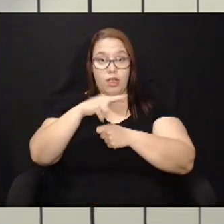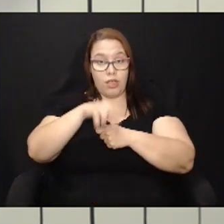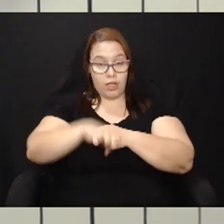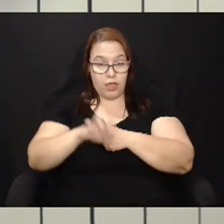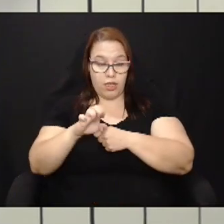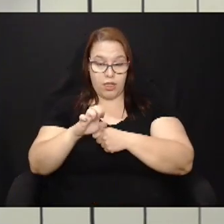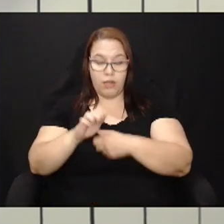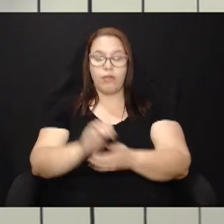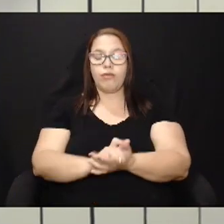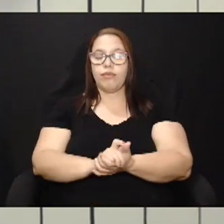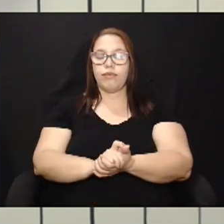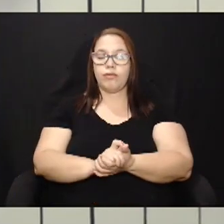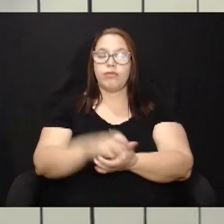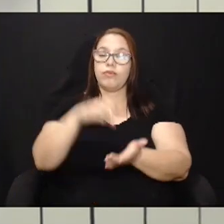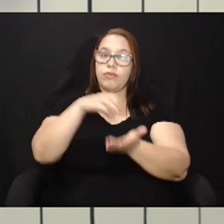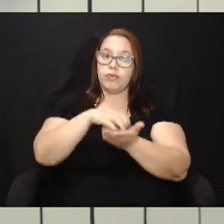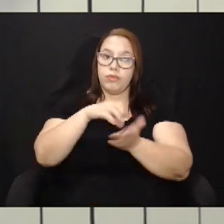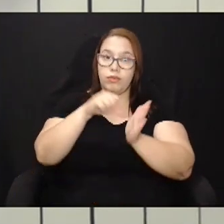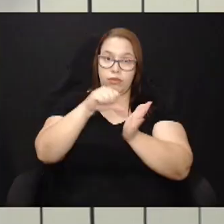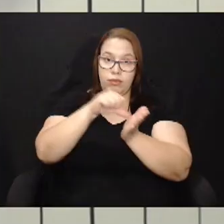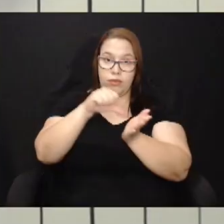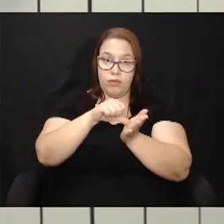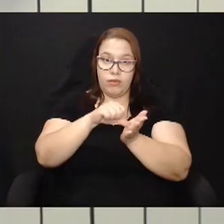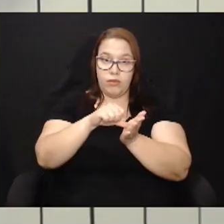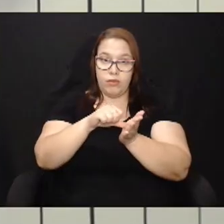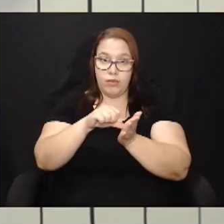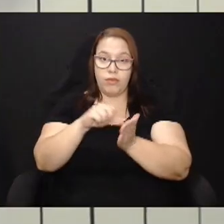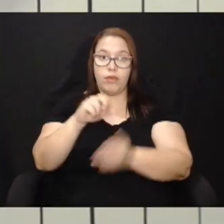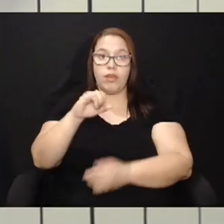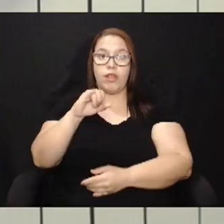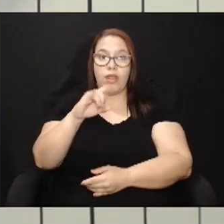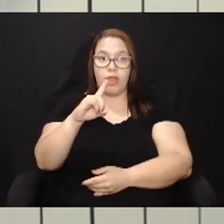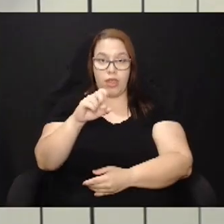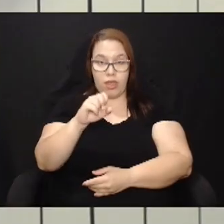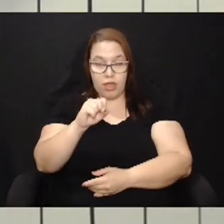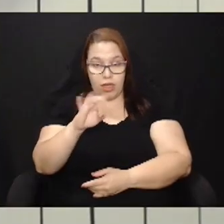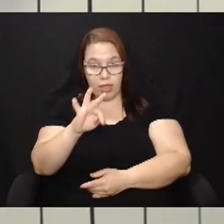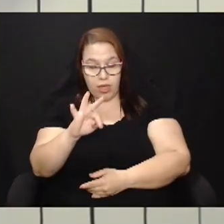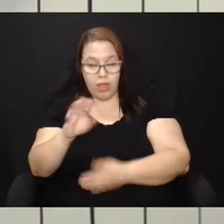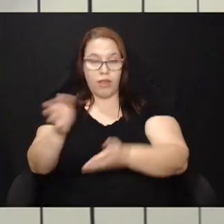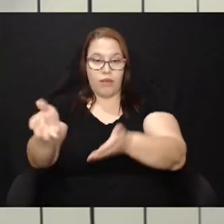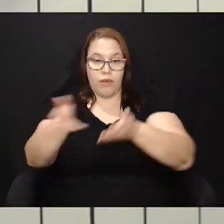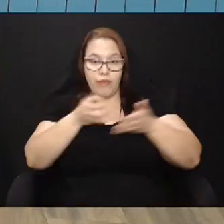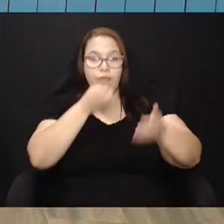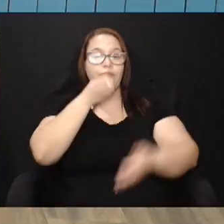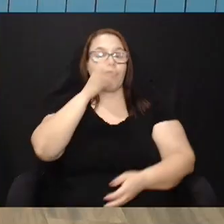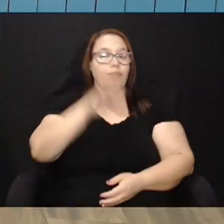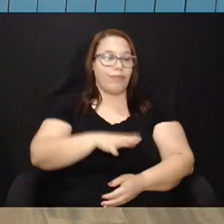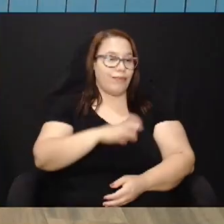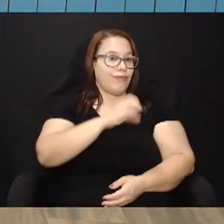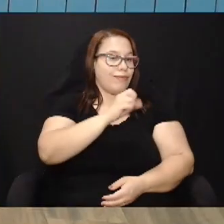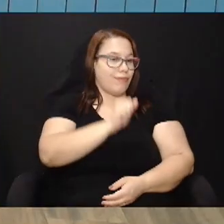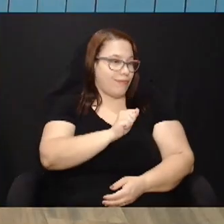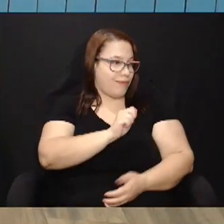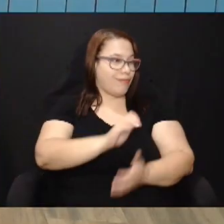no Centro de Referência em ST. Então, seja bem-vinda e boa tarde, Cássia.